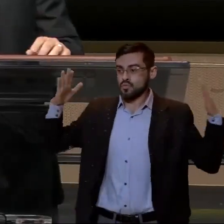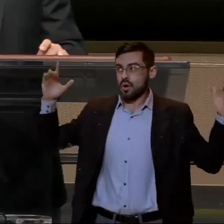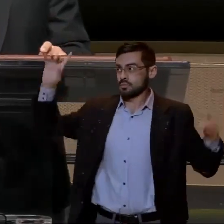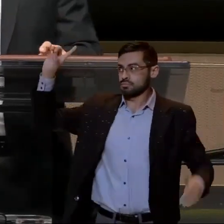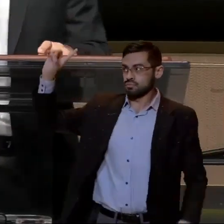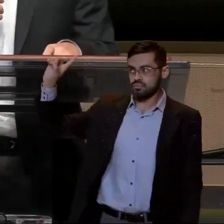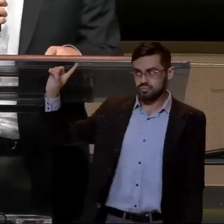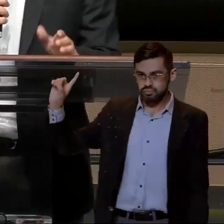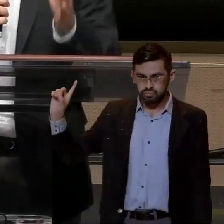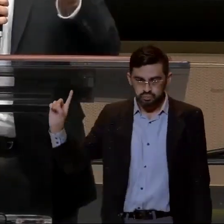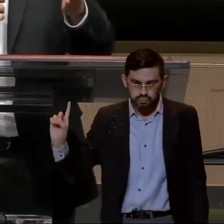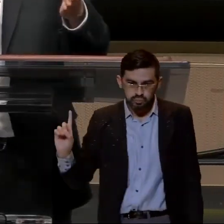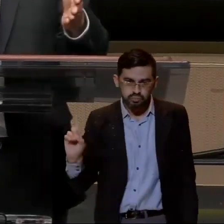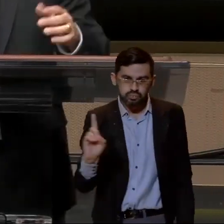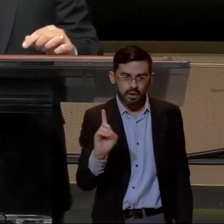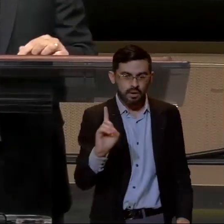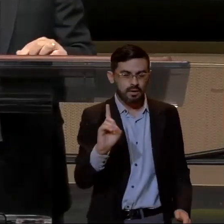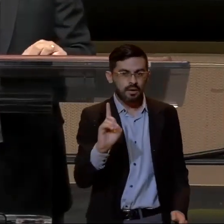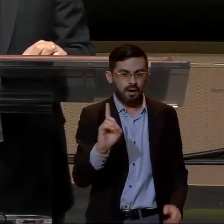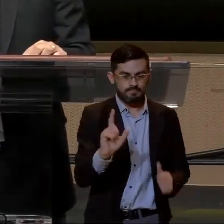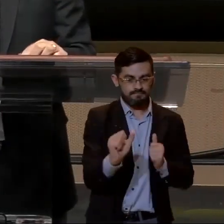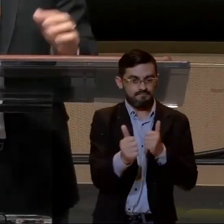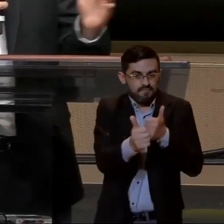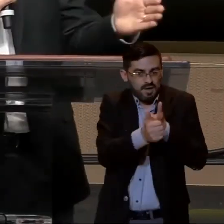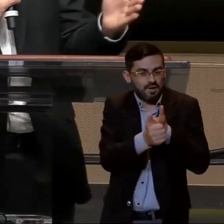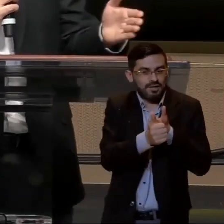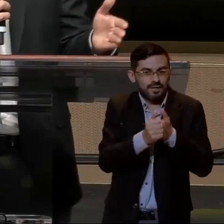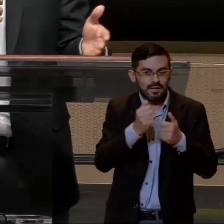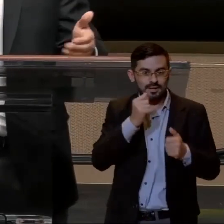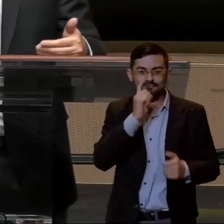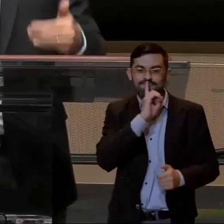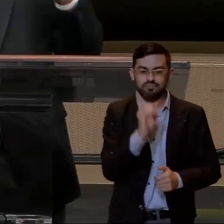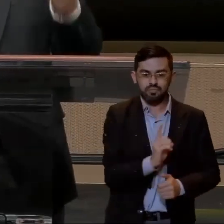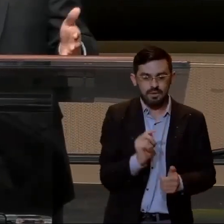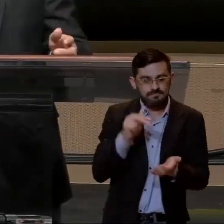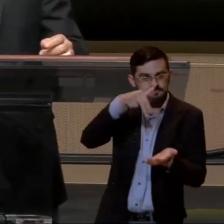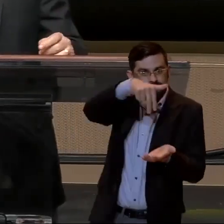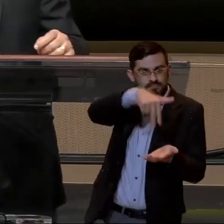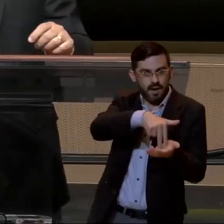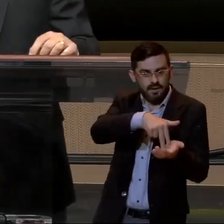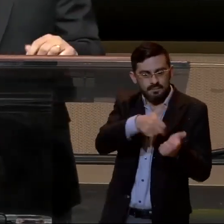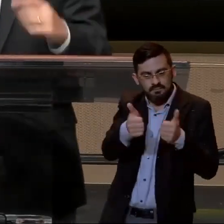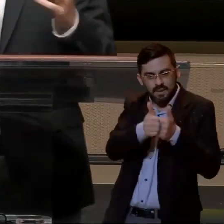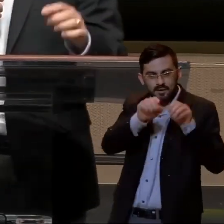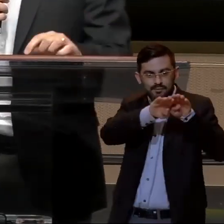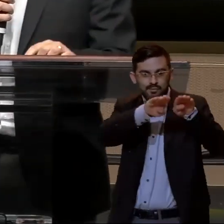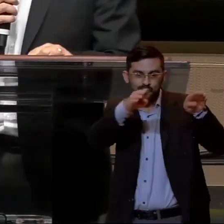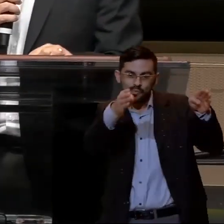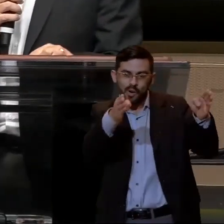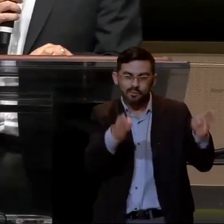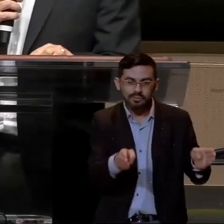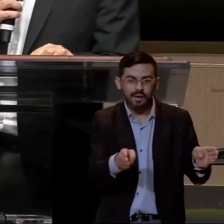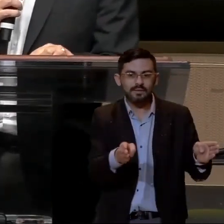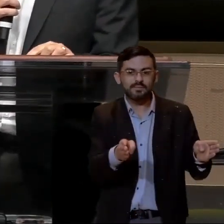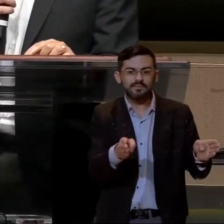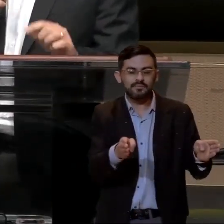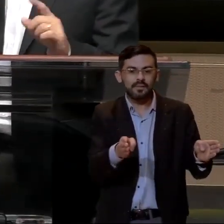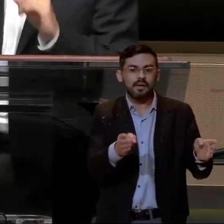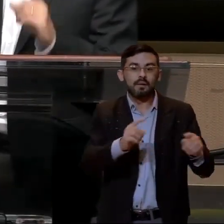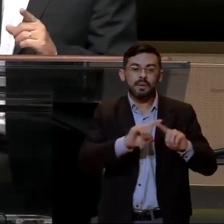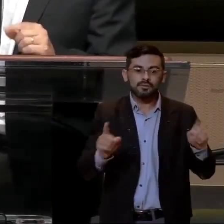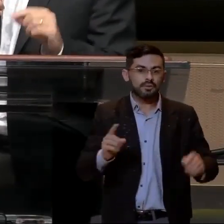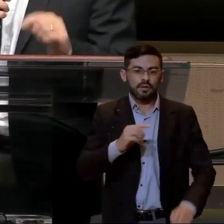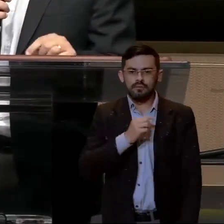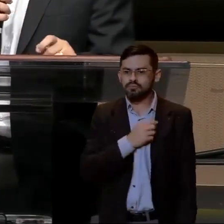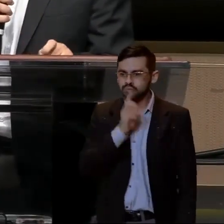do Senhor apareceu em frente de Zacarias, de pé, ao lado do altar, ao lado do direito do altar. E